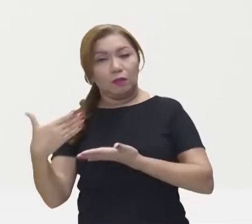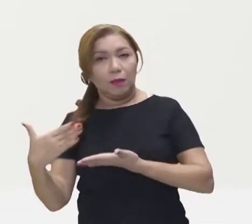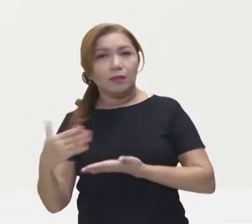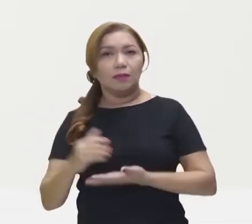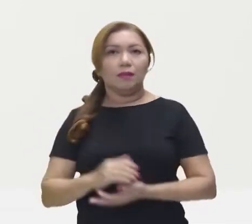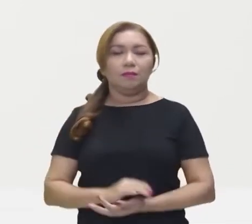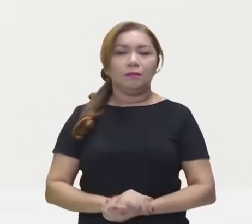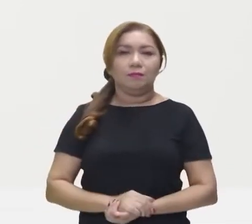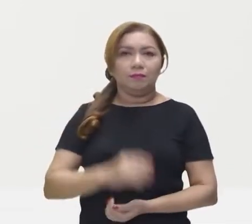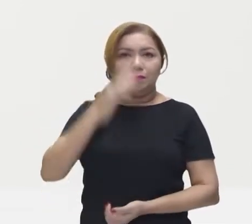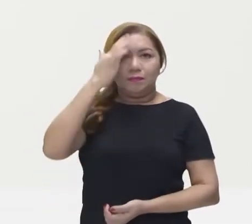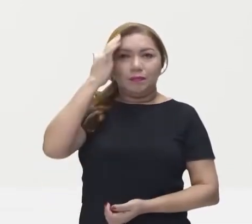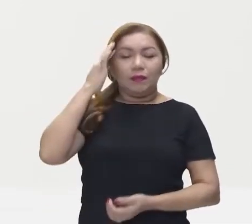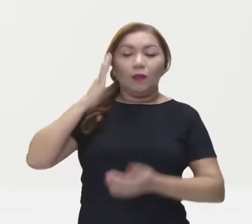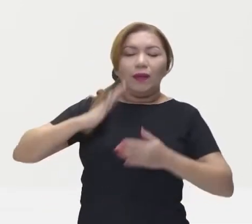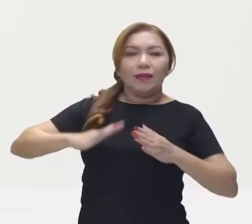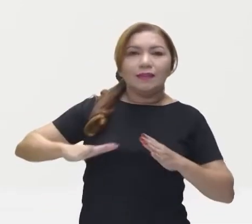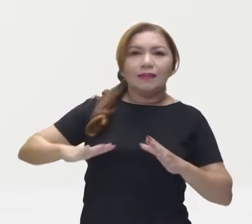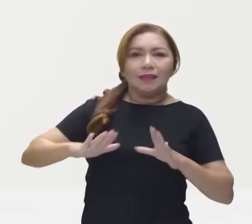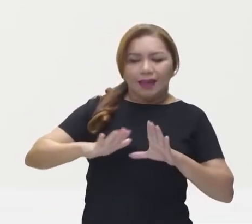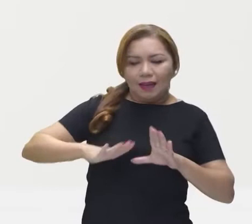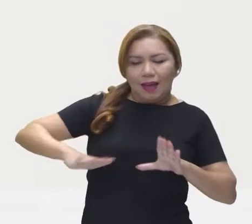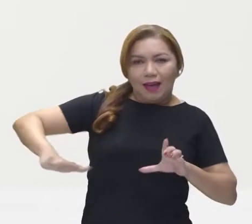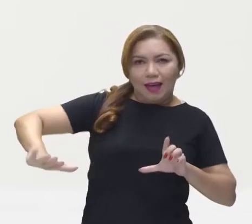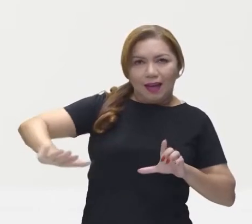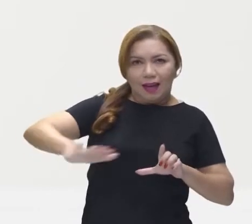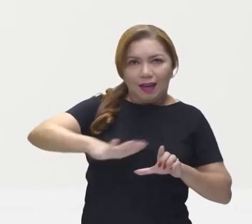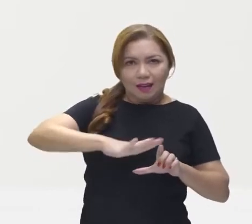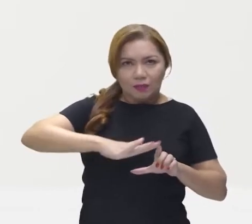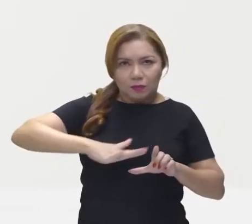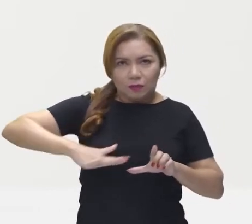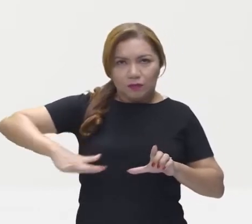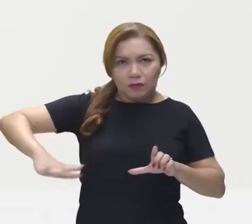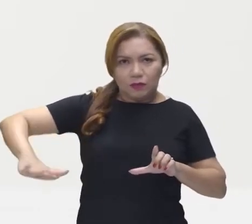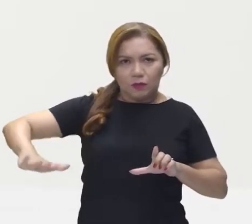Então eu tenho aí a superfície, a área, que é a superfície,